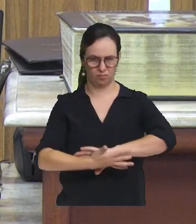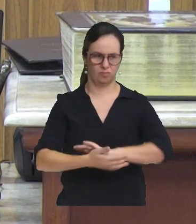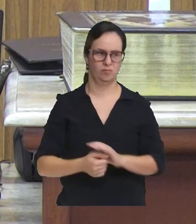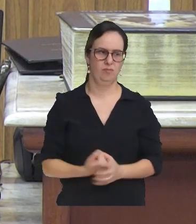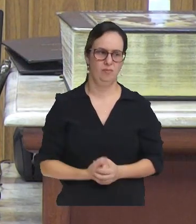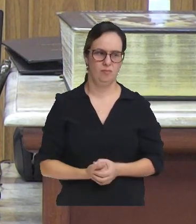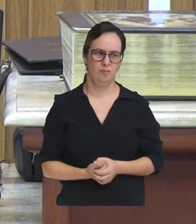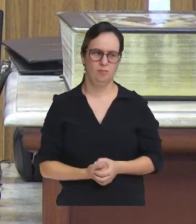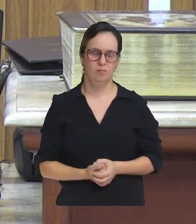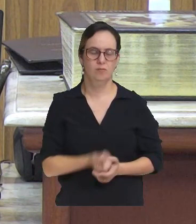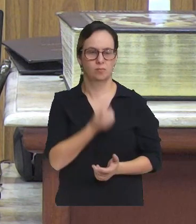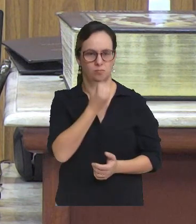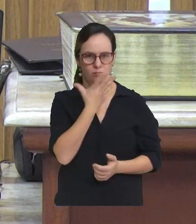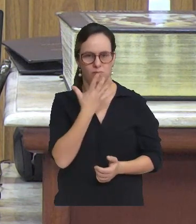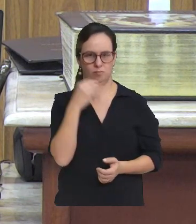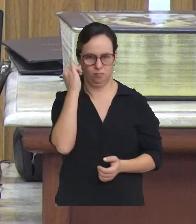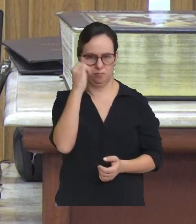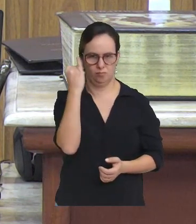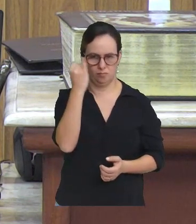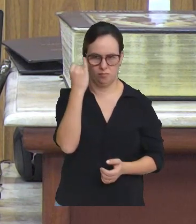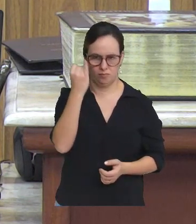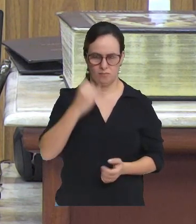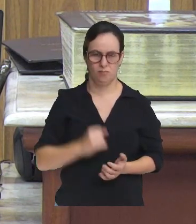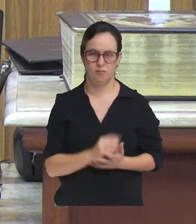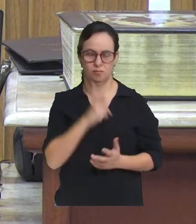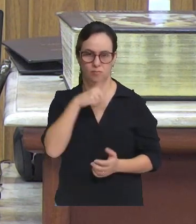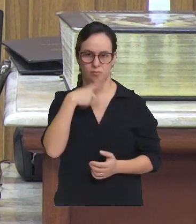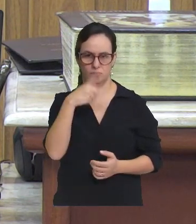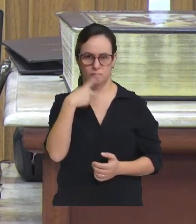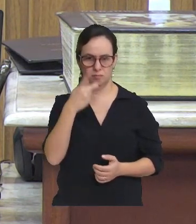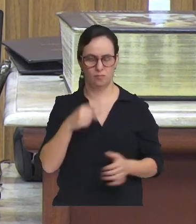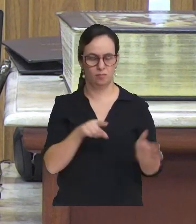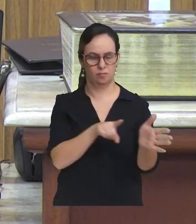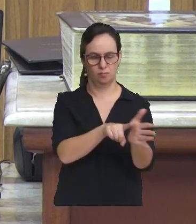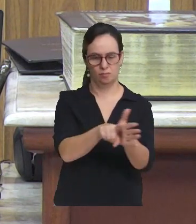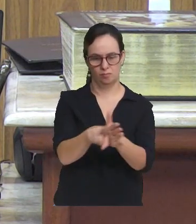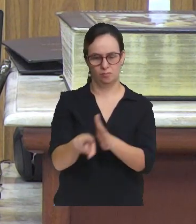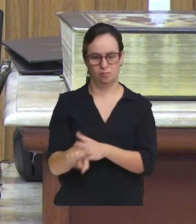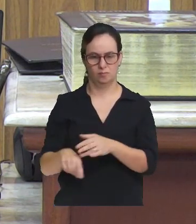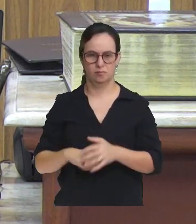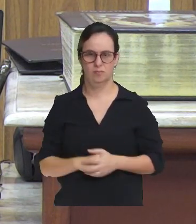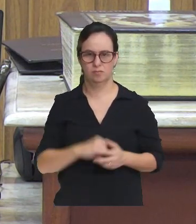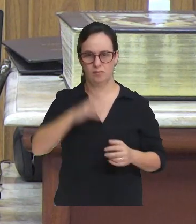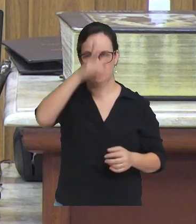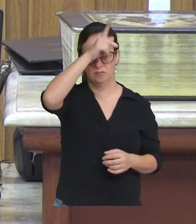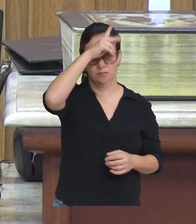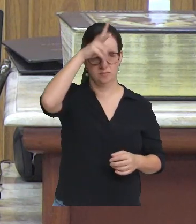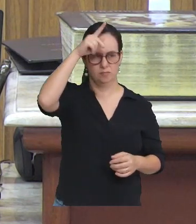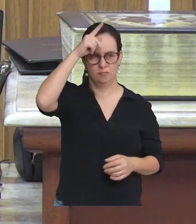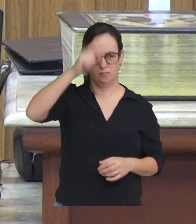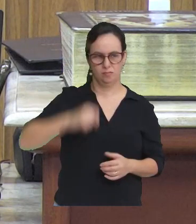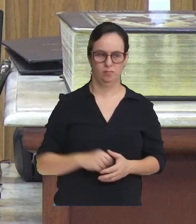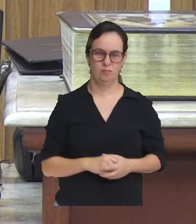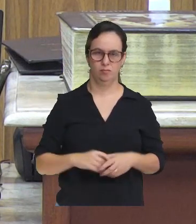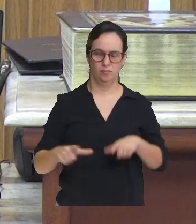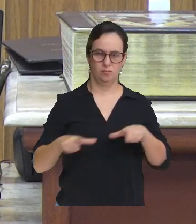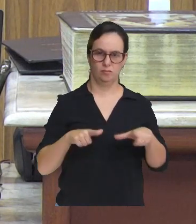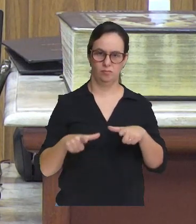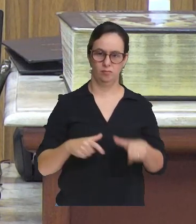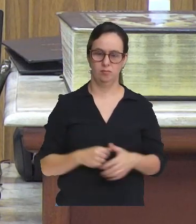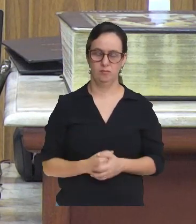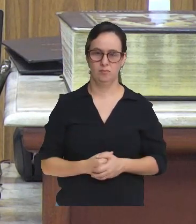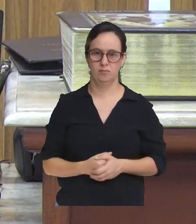acho interessante essa colocação de fazer esse questionamento quanto à prefeitura, quanto ao funcionamento da atividade